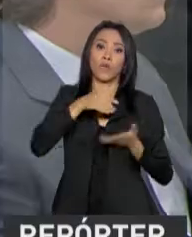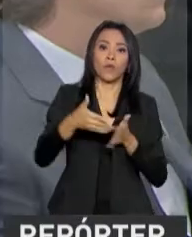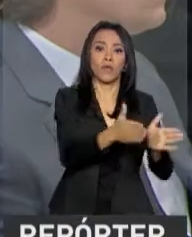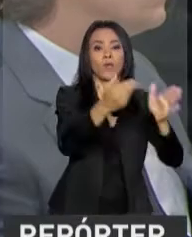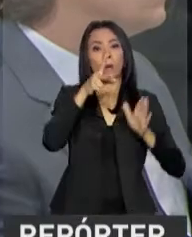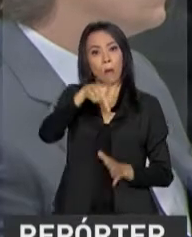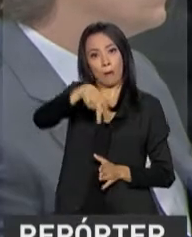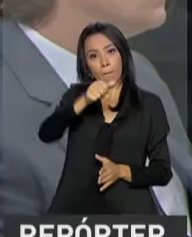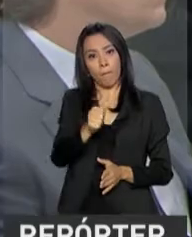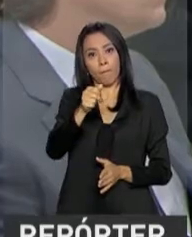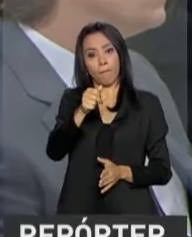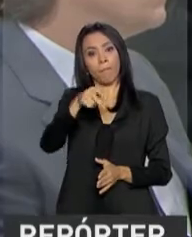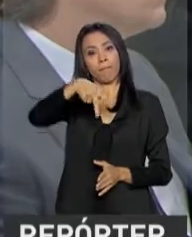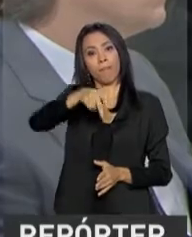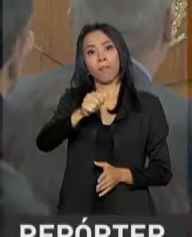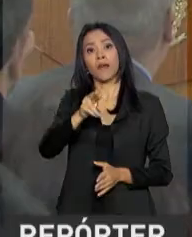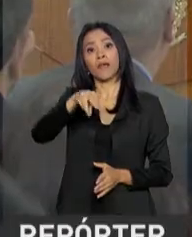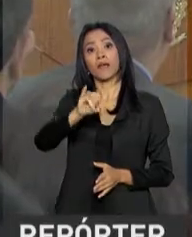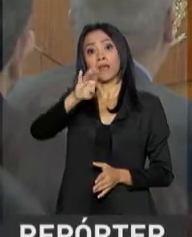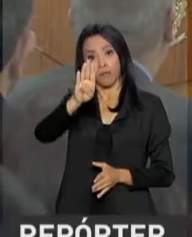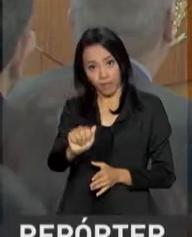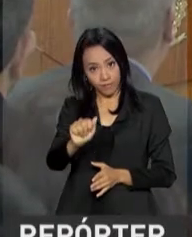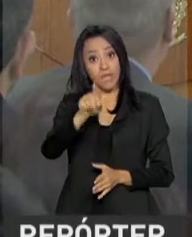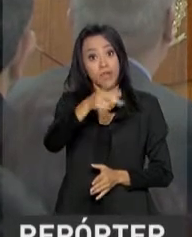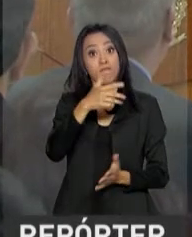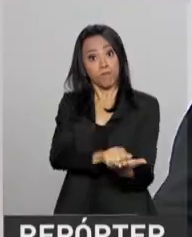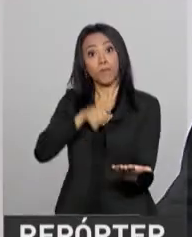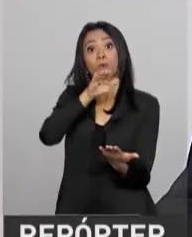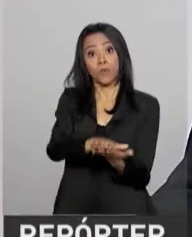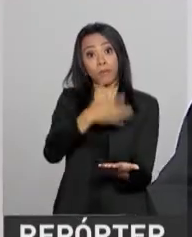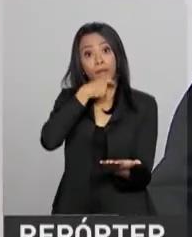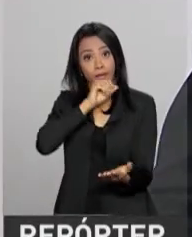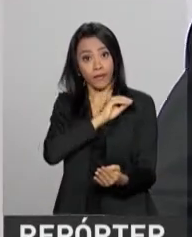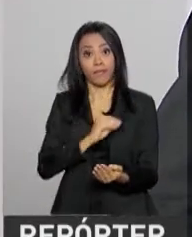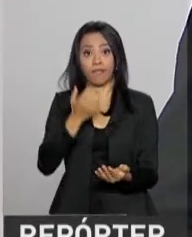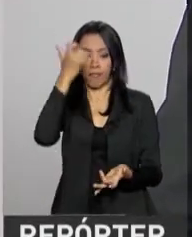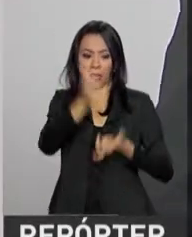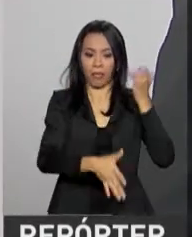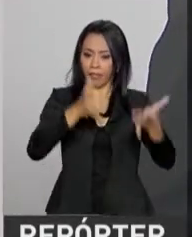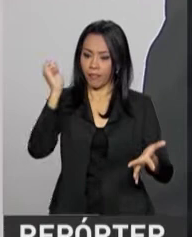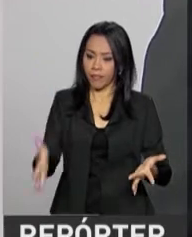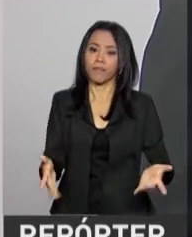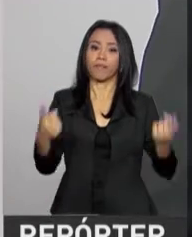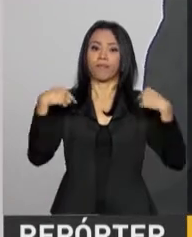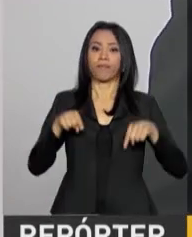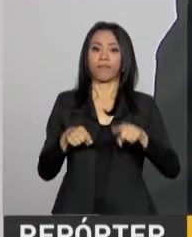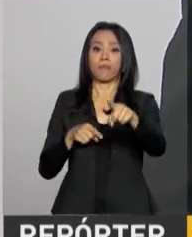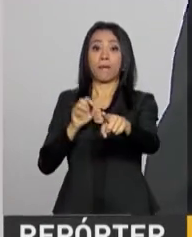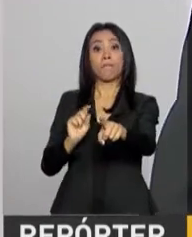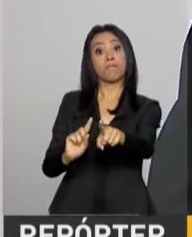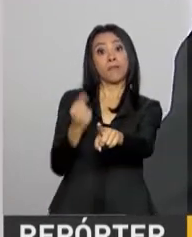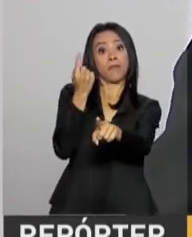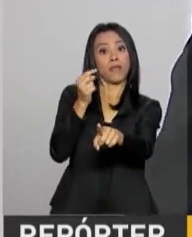têm origem na conversão de multas aplicadas pelo ibama pela primeira vez o dinheiro do meio